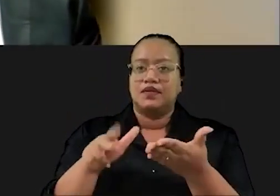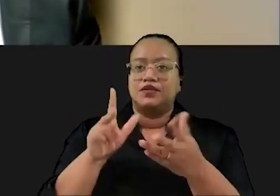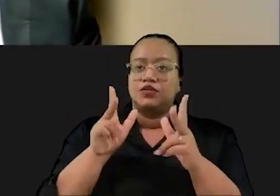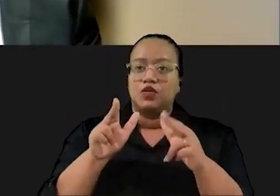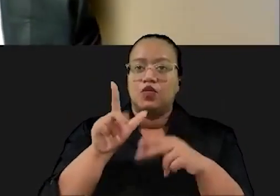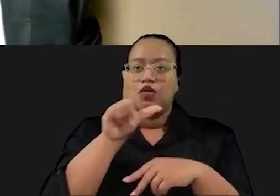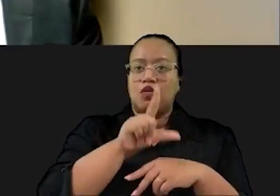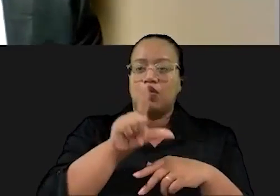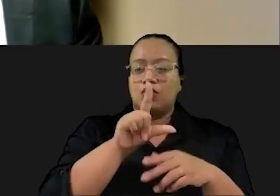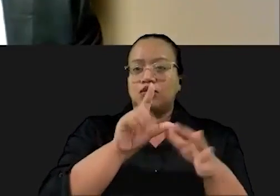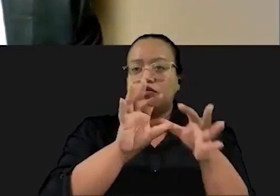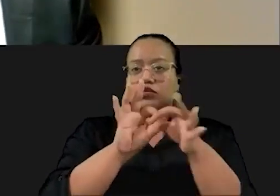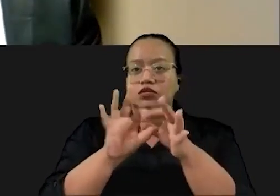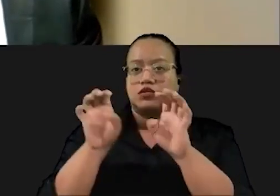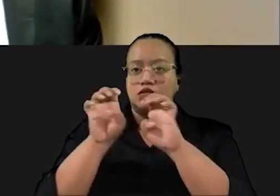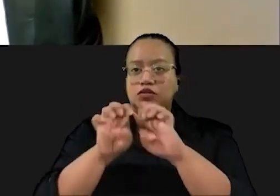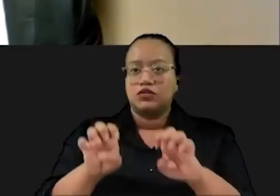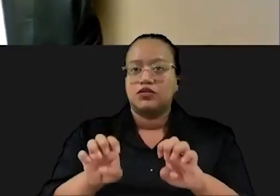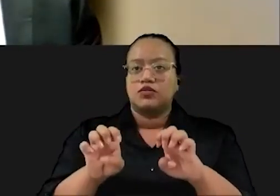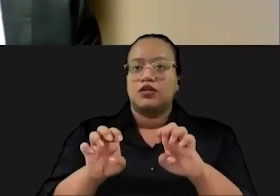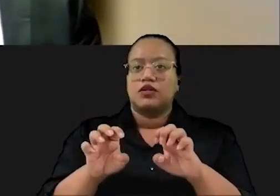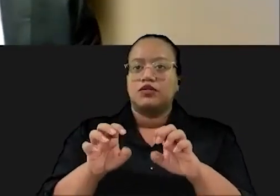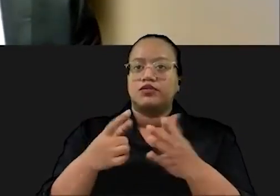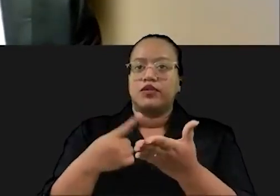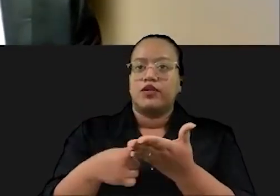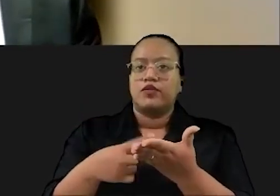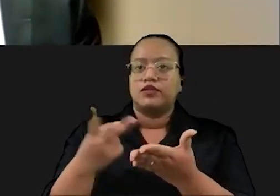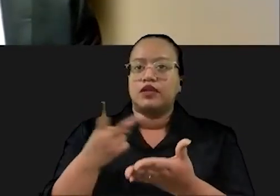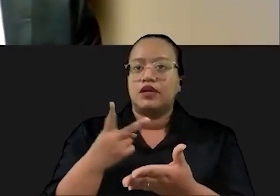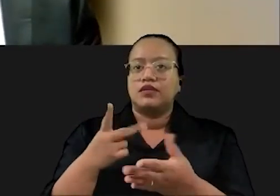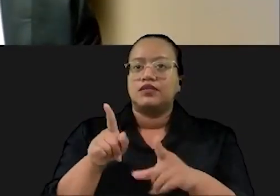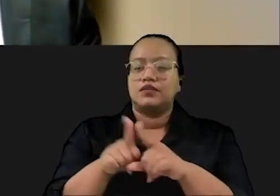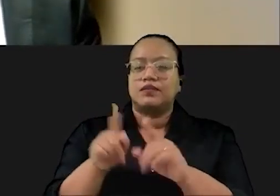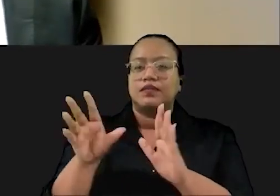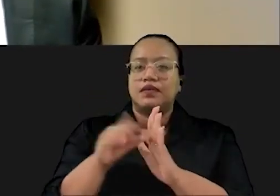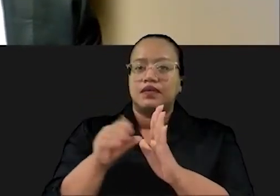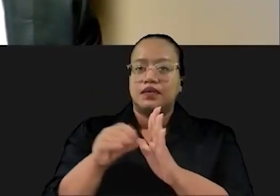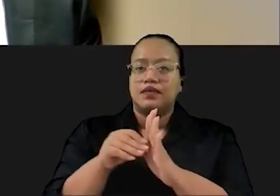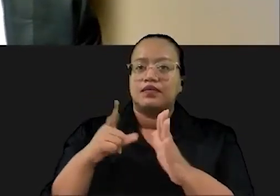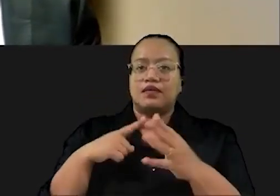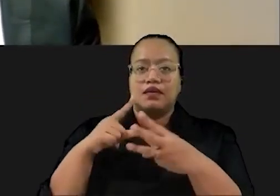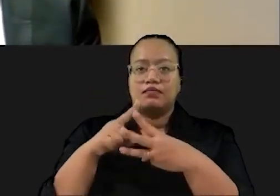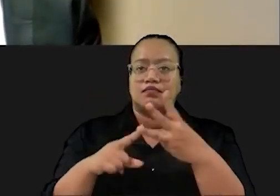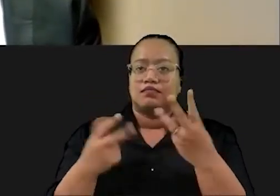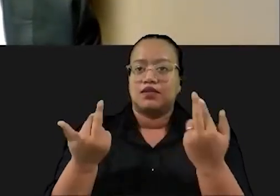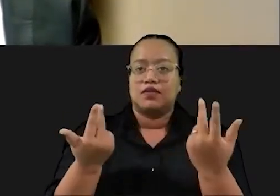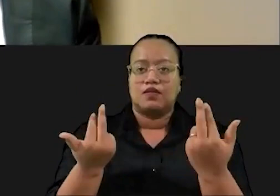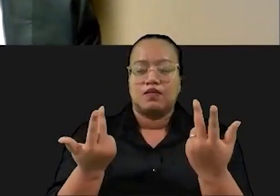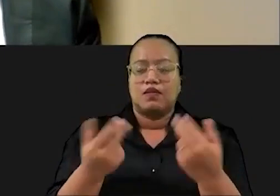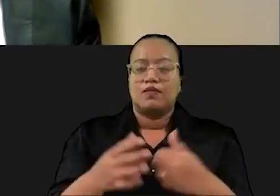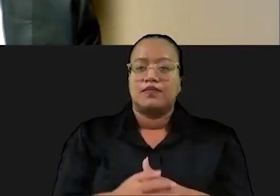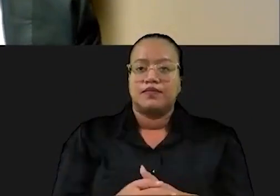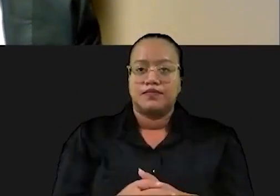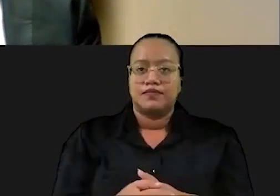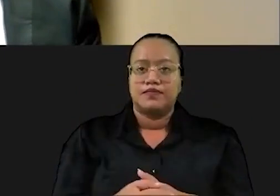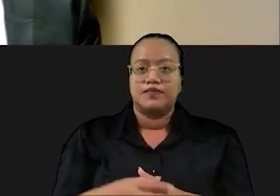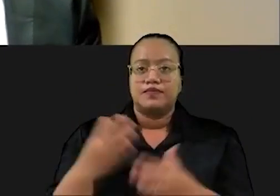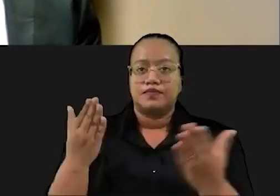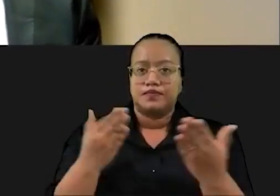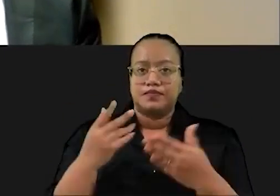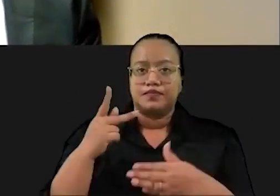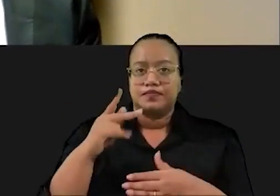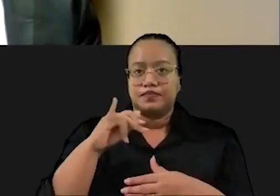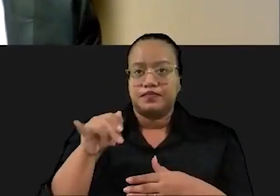base de dados, né? E só para vocês terem uma ideia do que a PJE hoje faz por nós, eu coloquei aqui apenas um